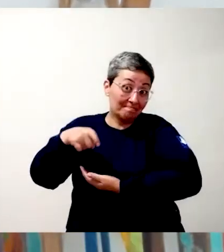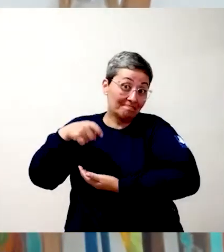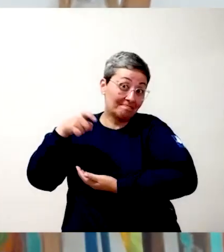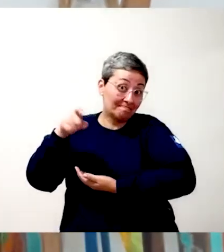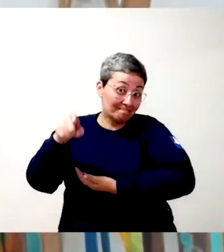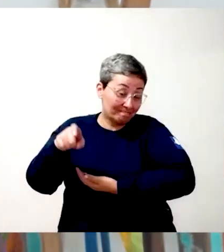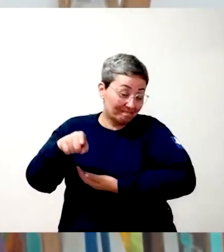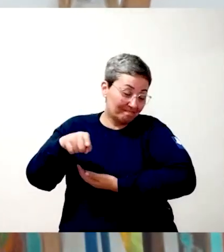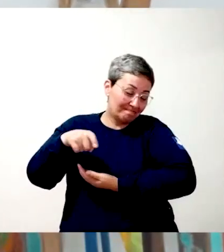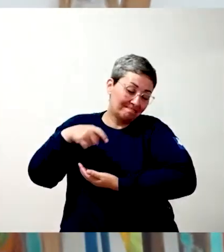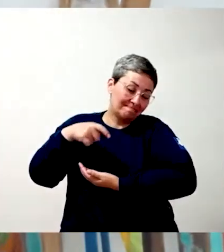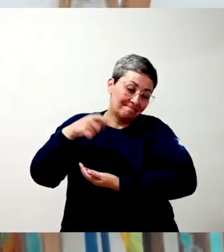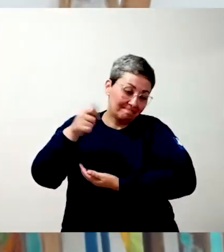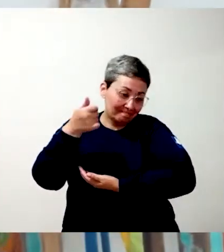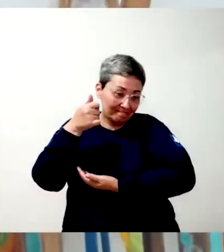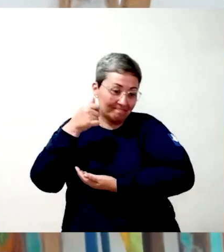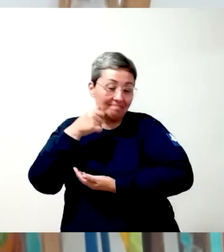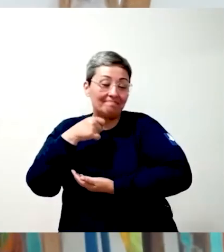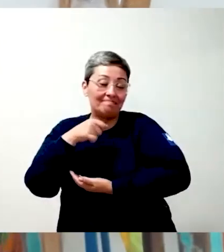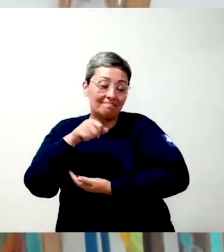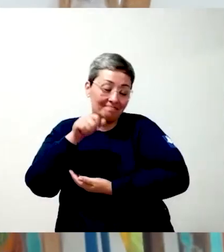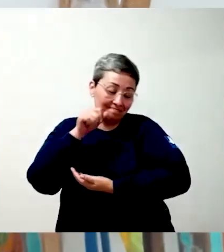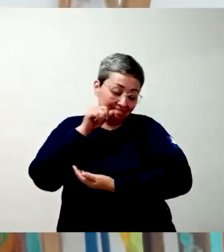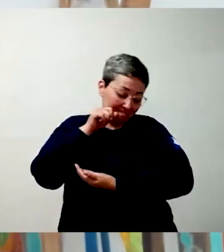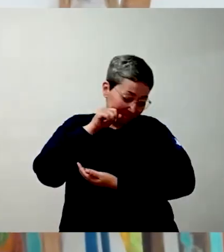campo, negrito.